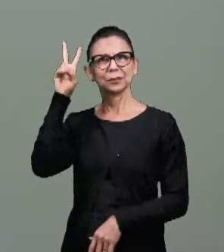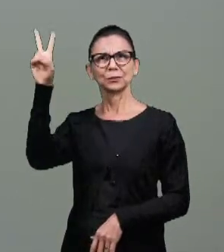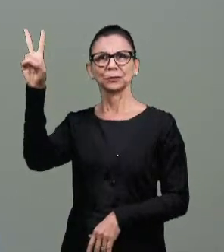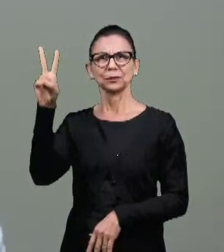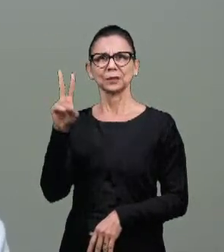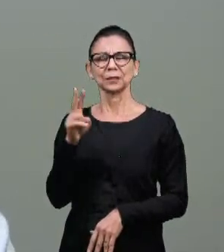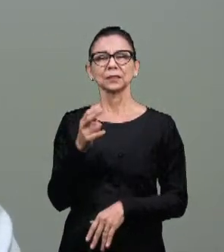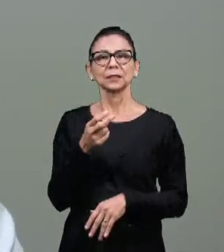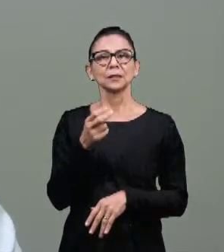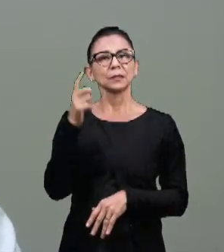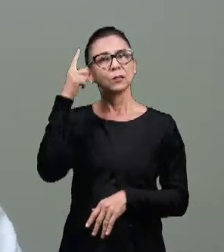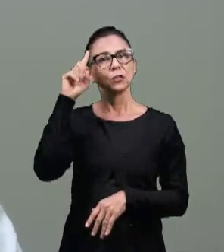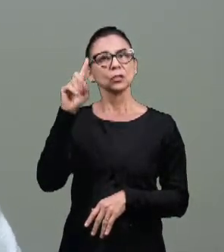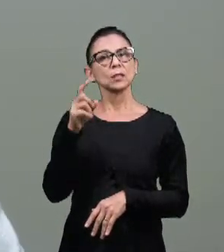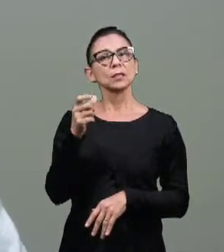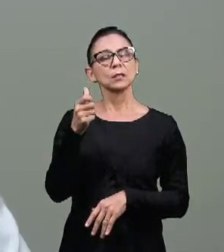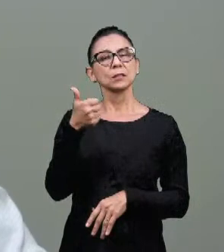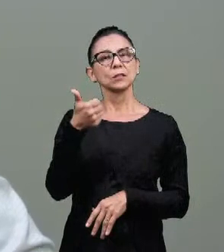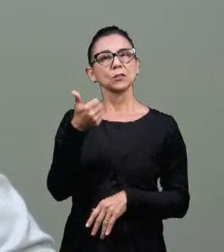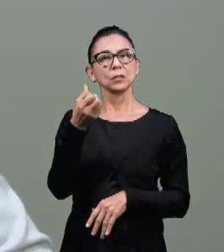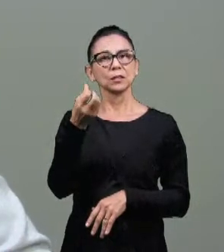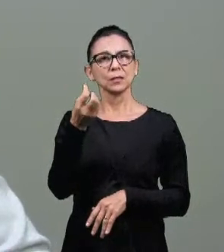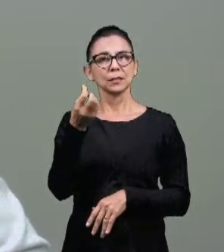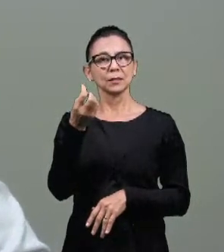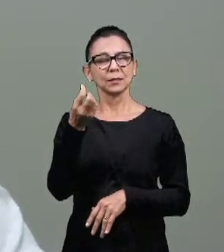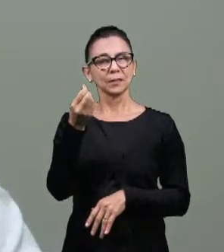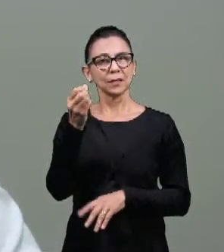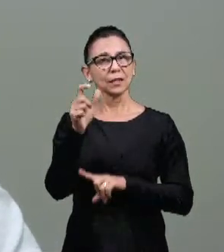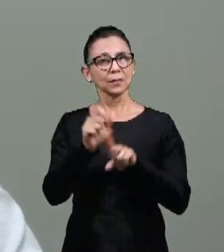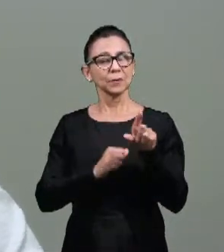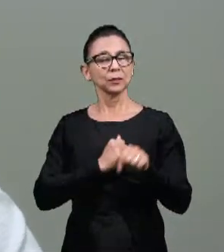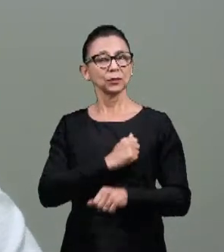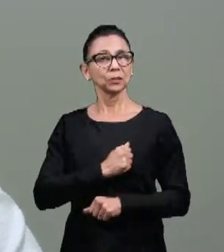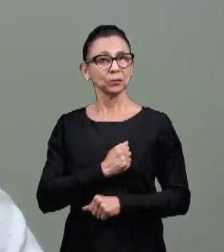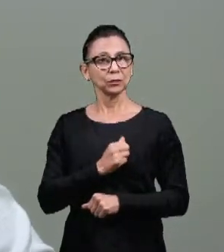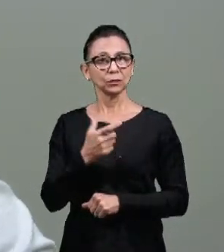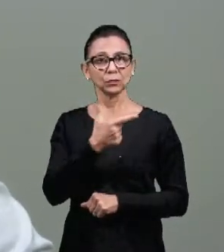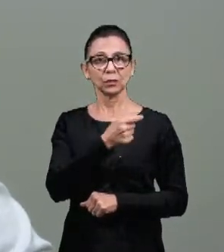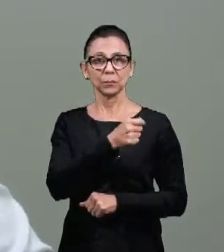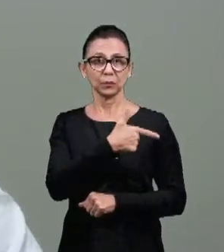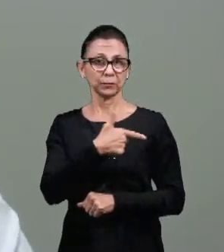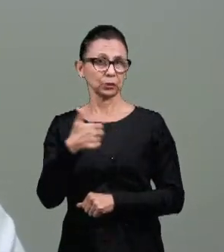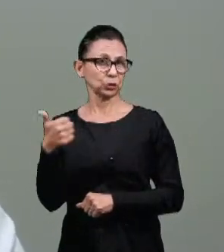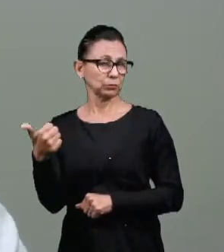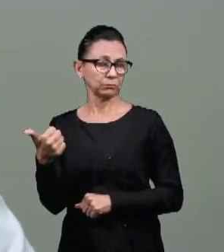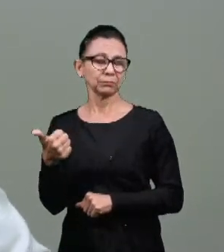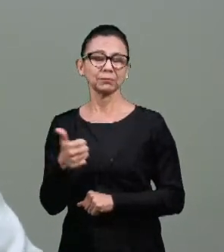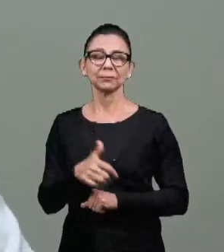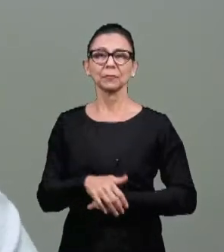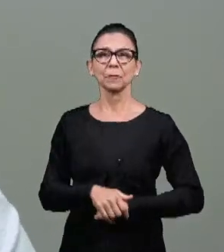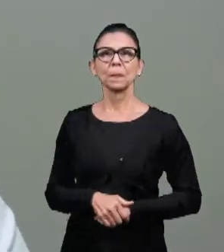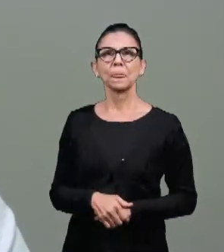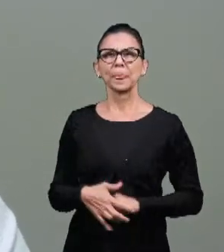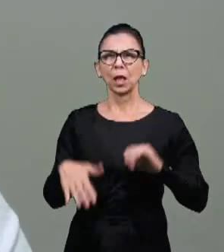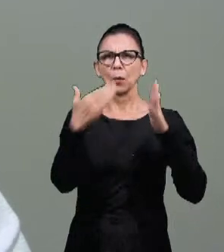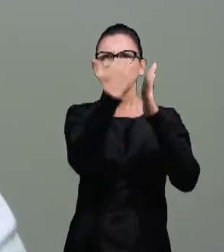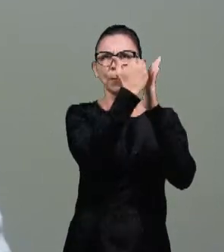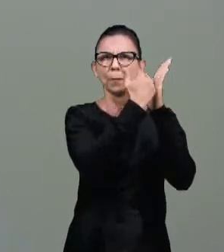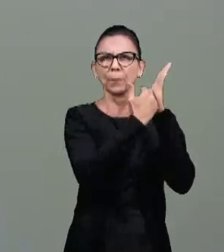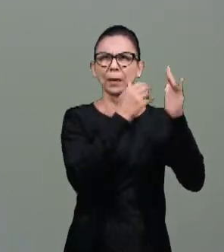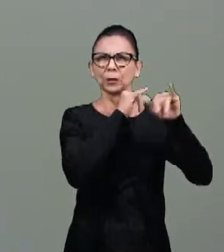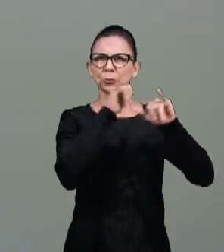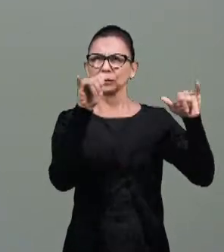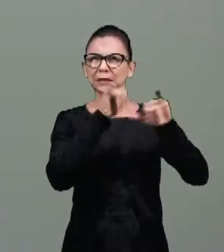de 2021. Conforme anunciado durante todo o dia da nossa programação, o dia inteiro anunciamos